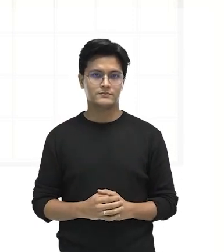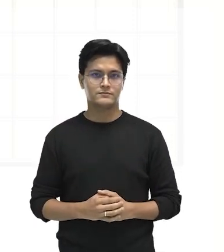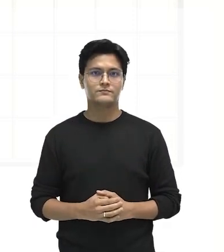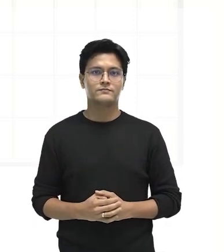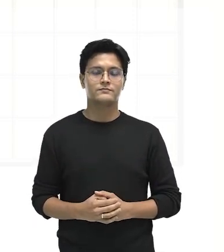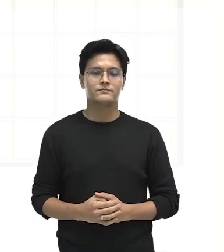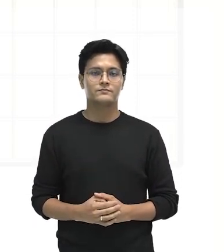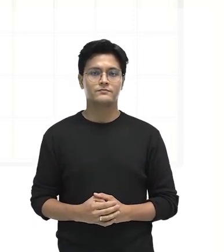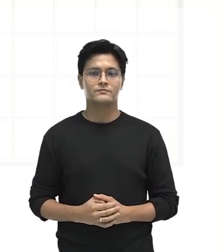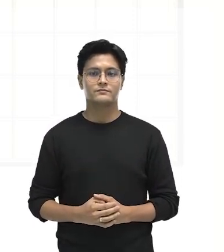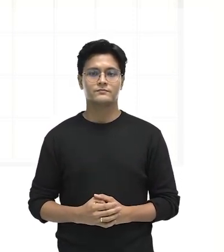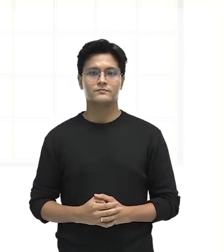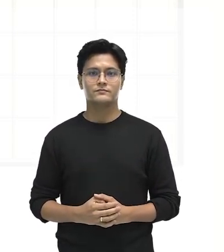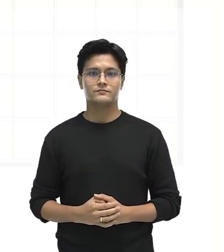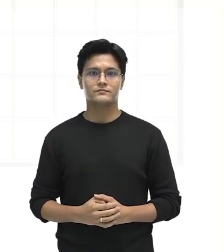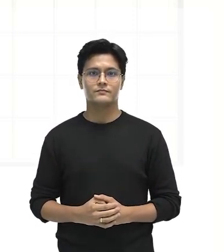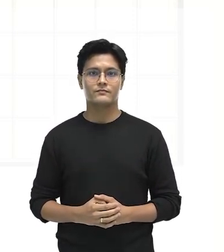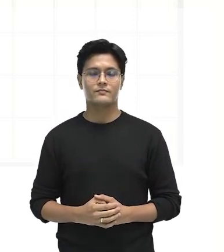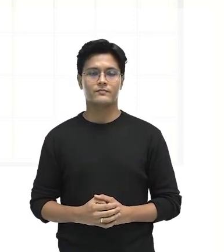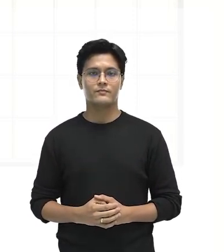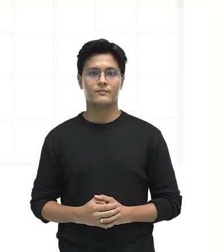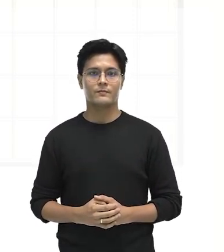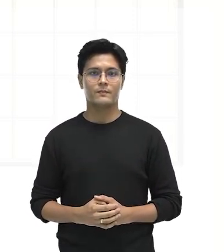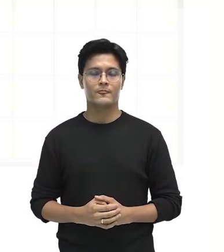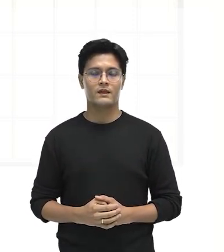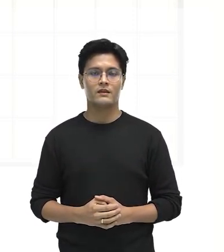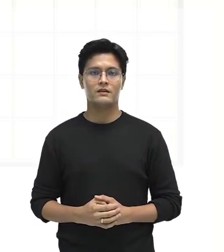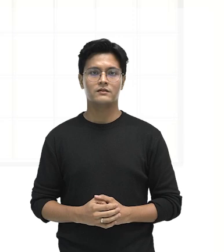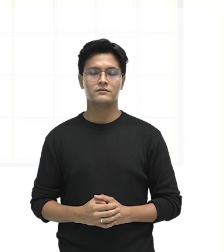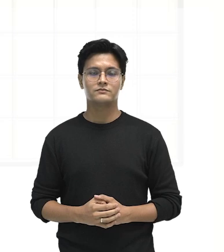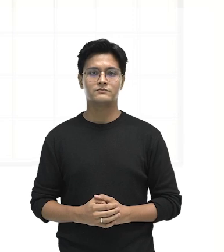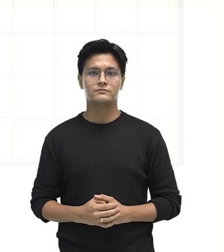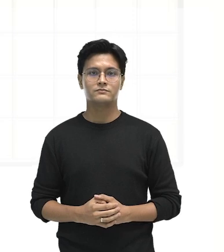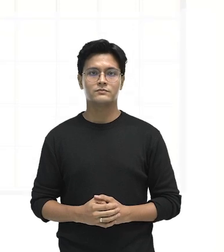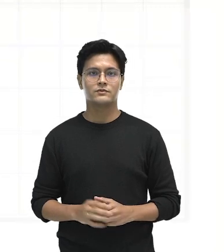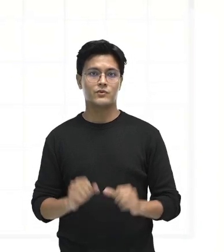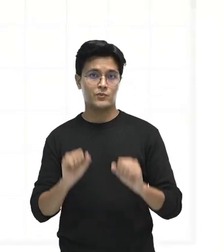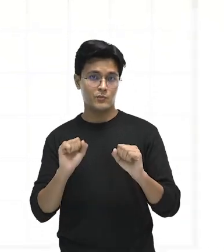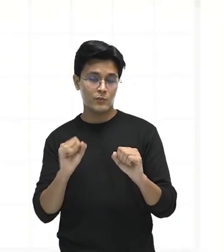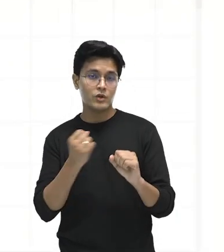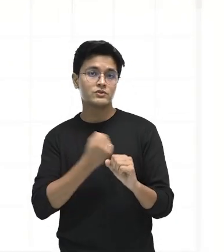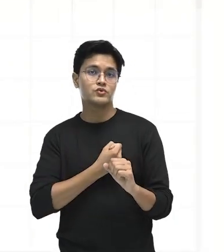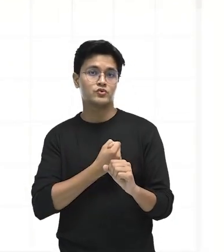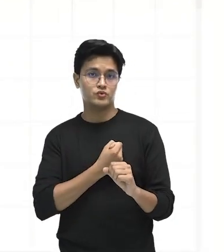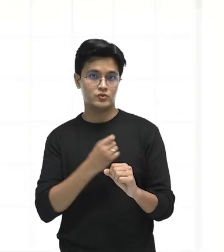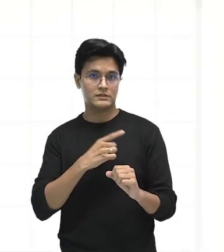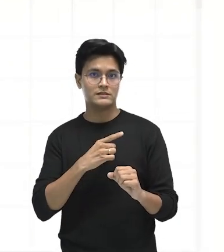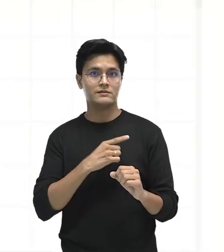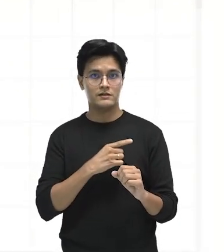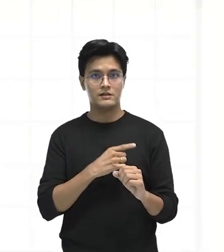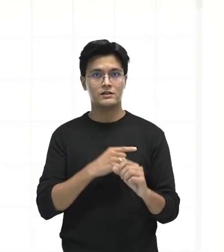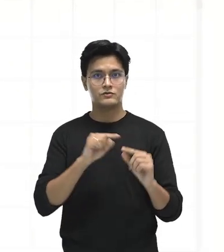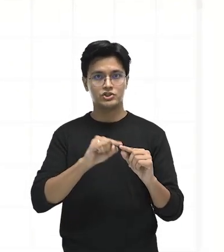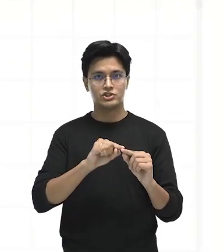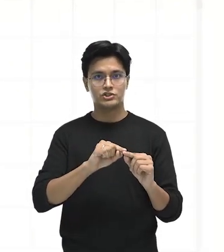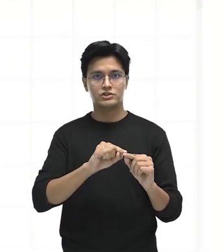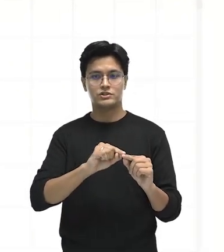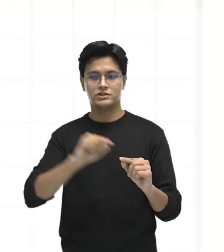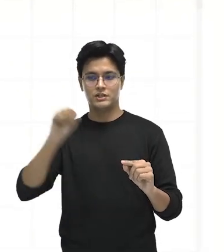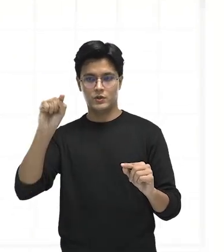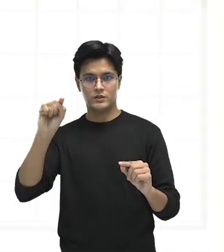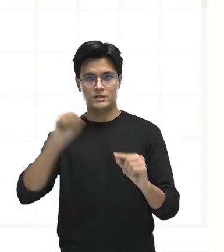Você vai pegar e vai multiplicar os termos que estão na diagonal.